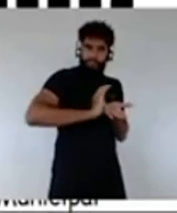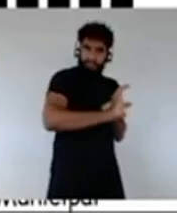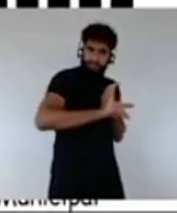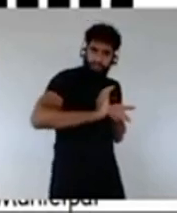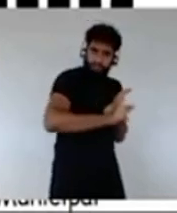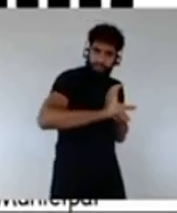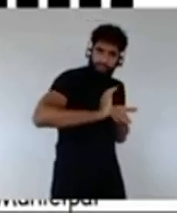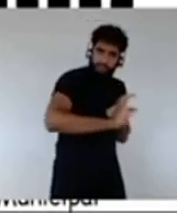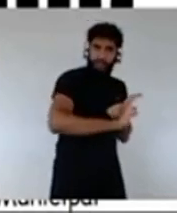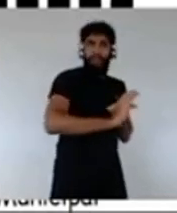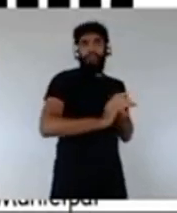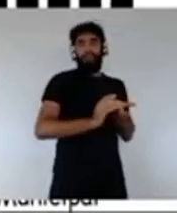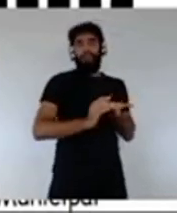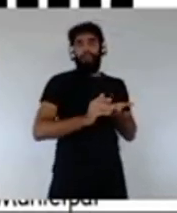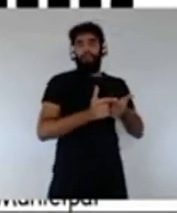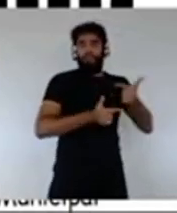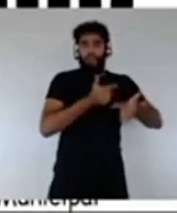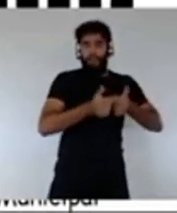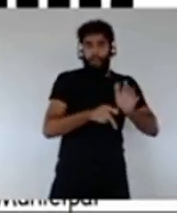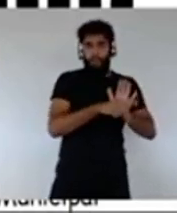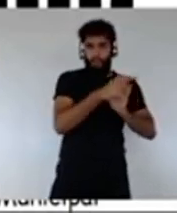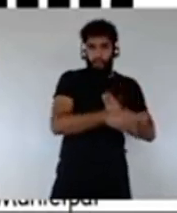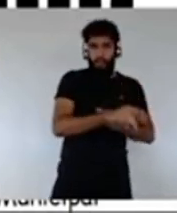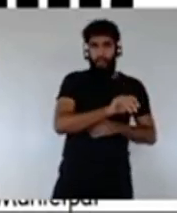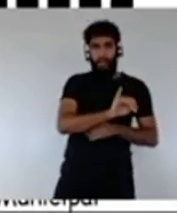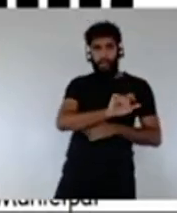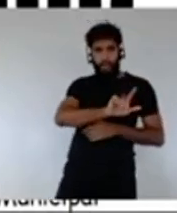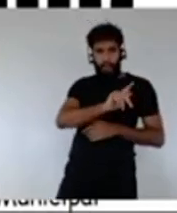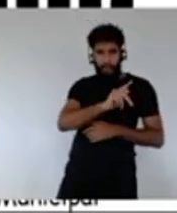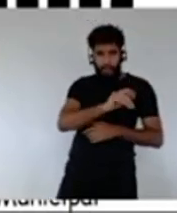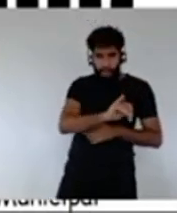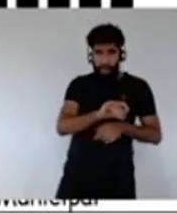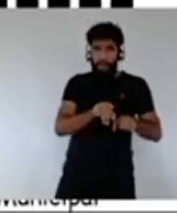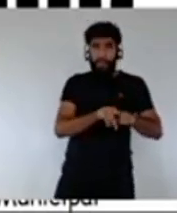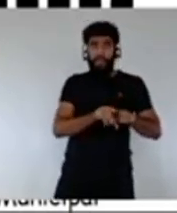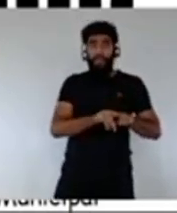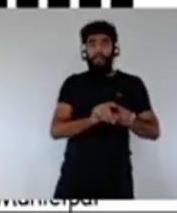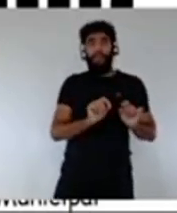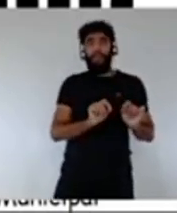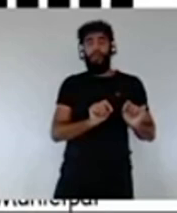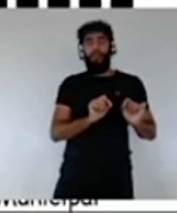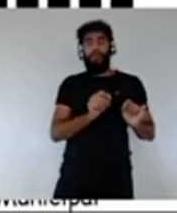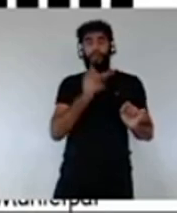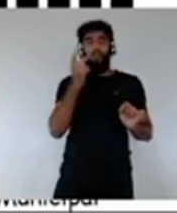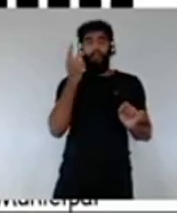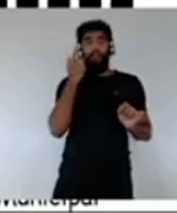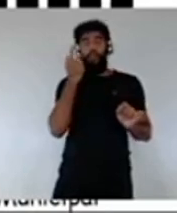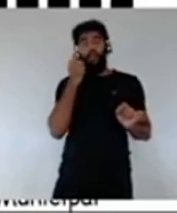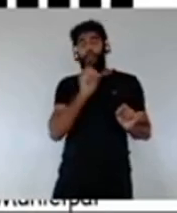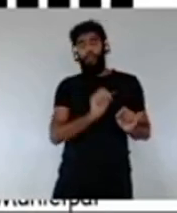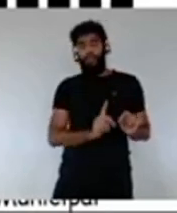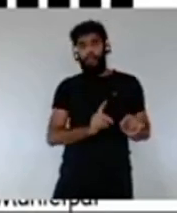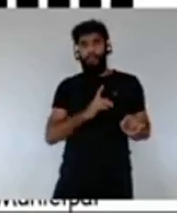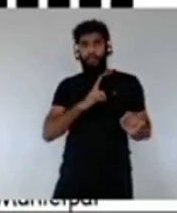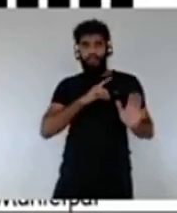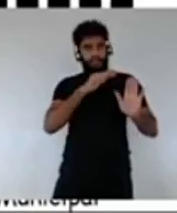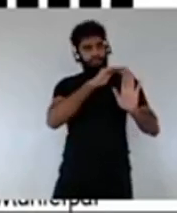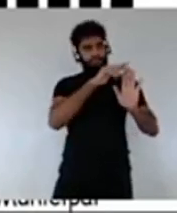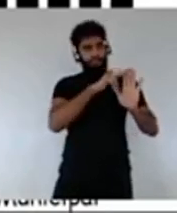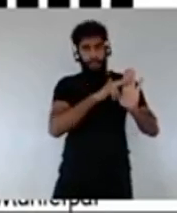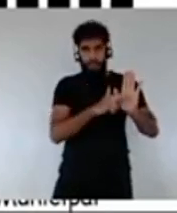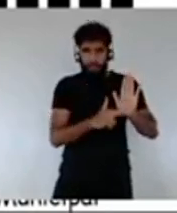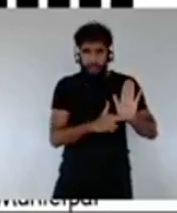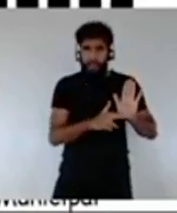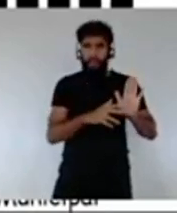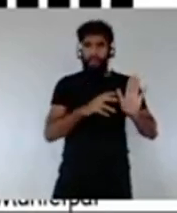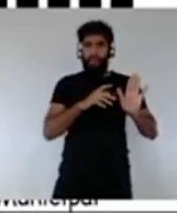pelo trabalho que as LPIs fazem, e numa normatização. Olha, uma LPI tem que ter isso, não pode ter isso, tem que ter aquilo, tem que